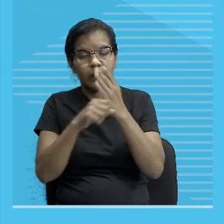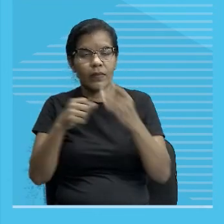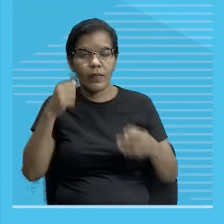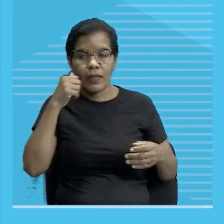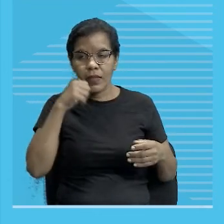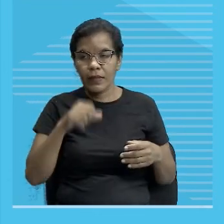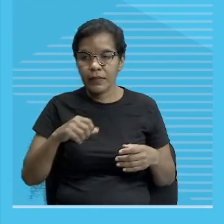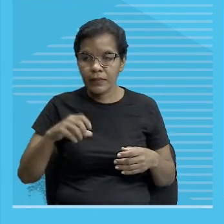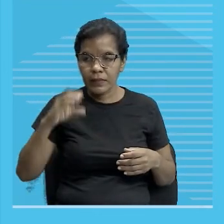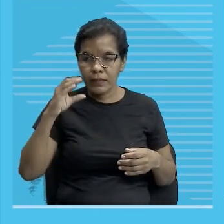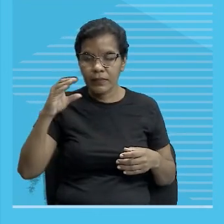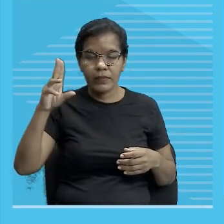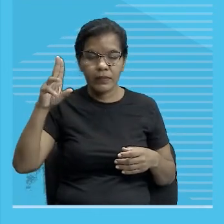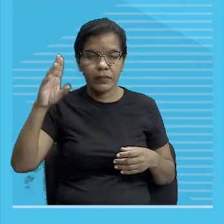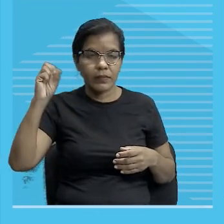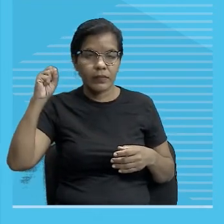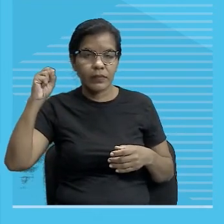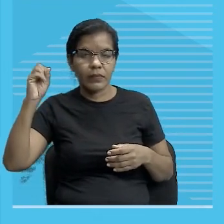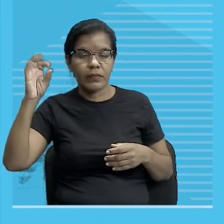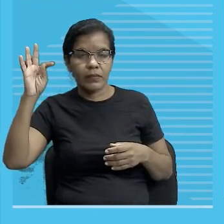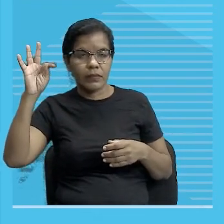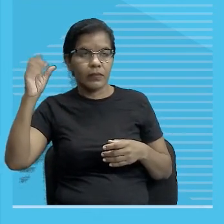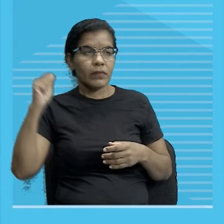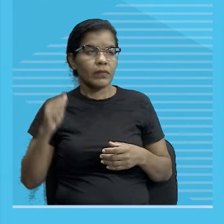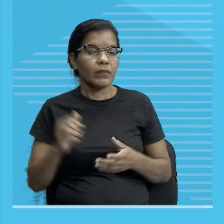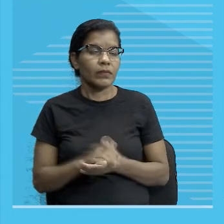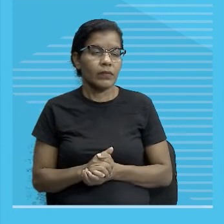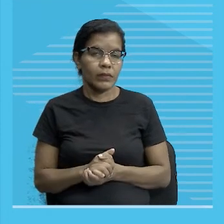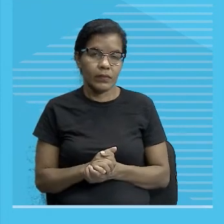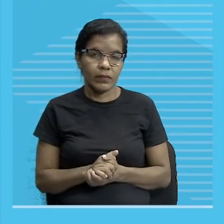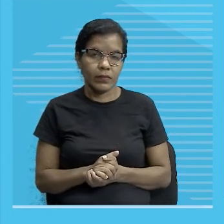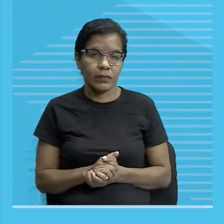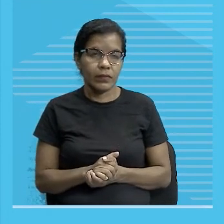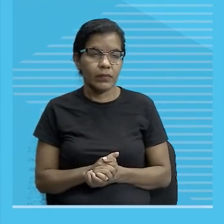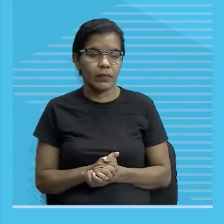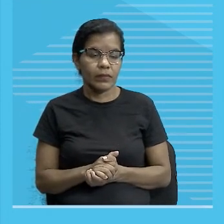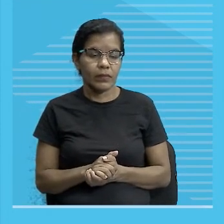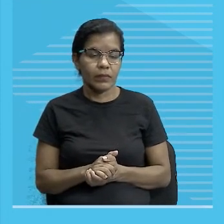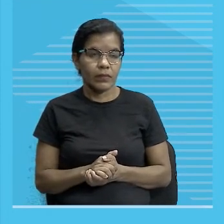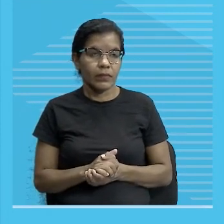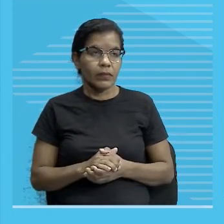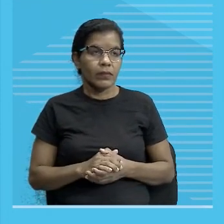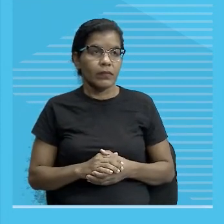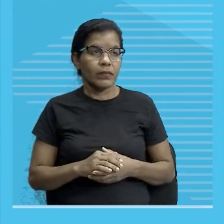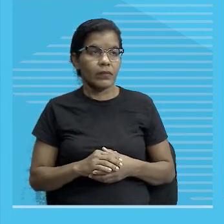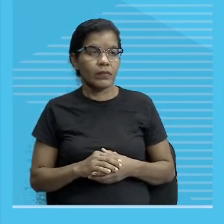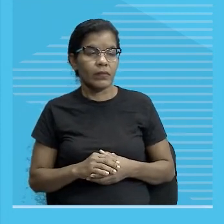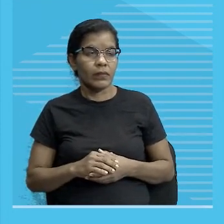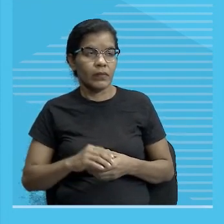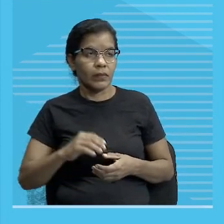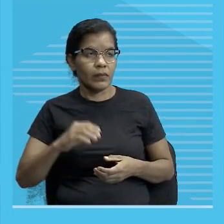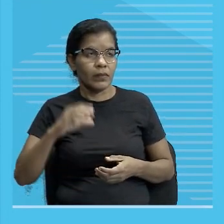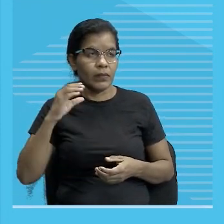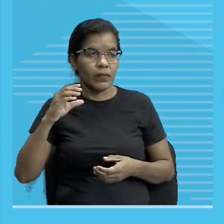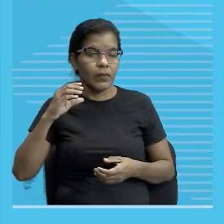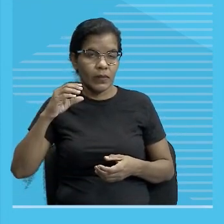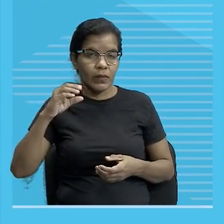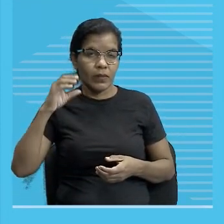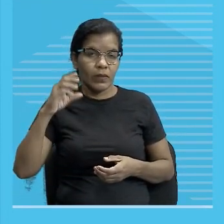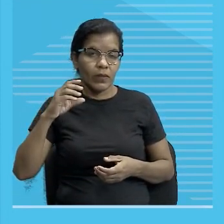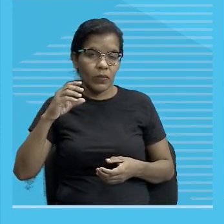mesma estrutura na locução prepositiva à procura de. Perceba que a palavra procura, ela é masculina,